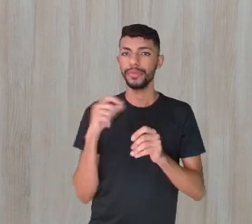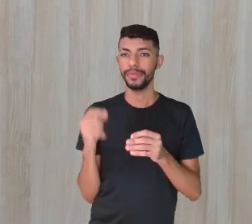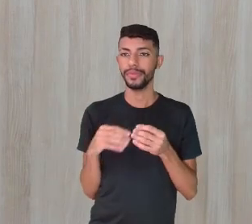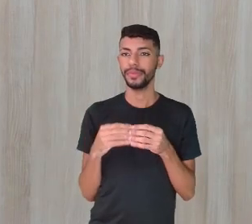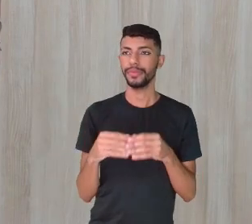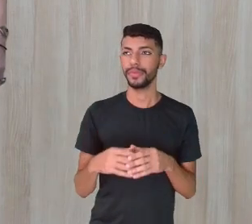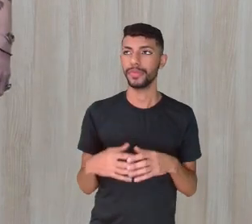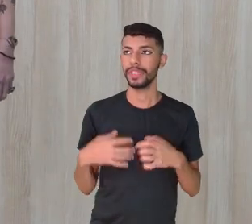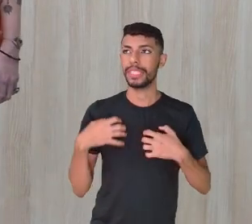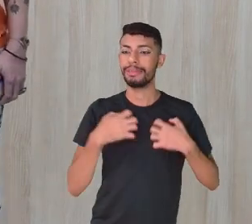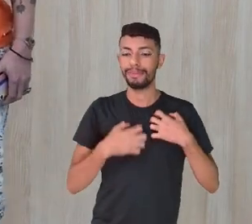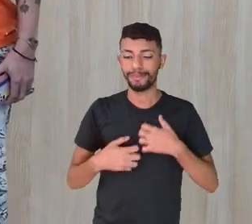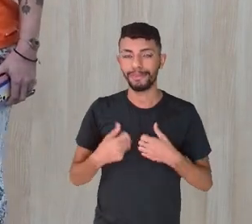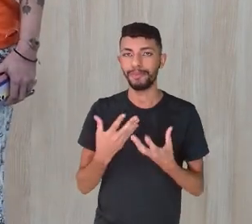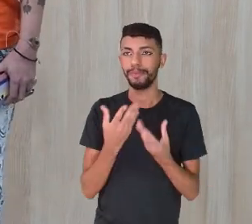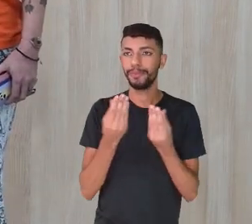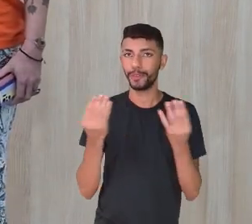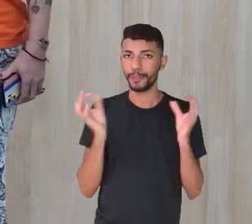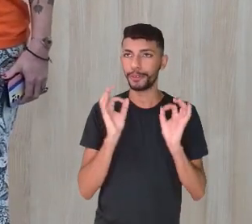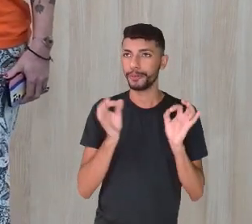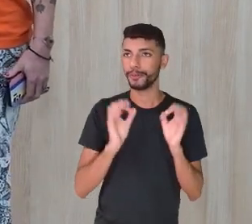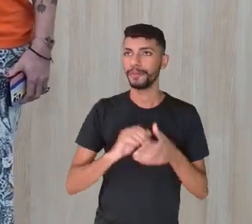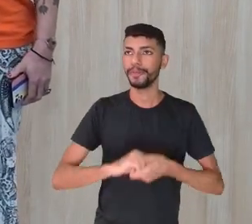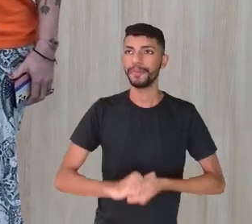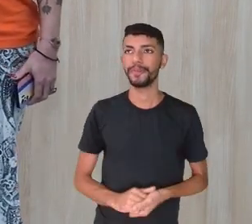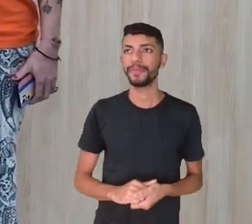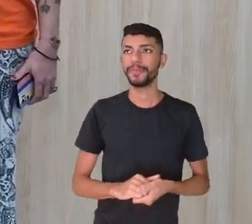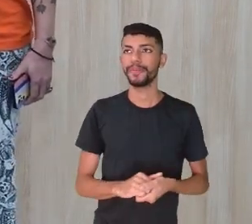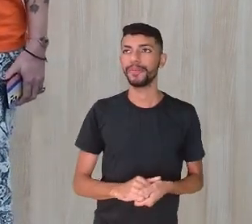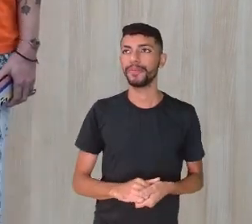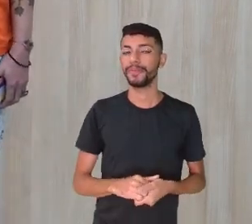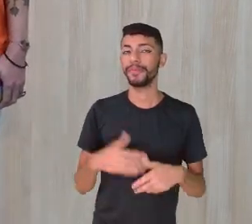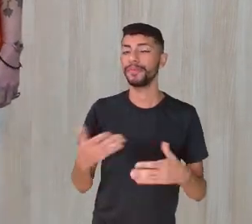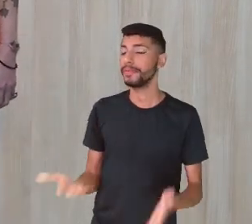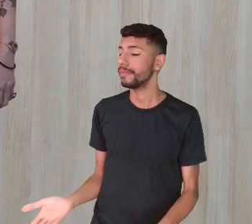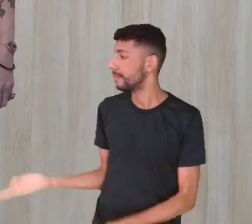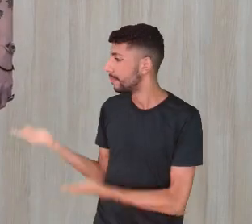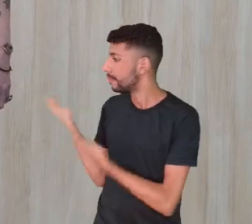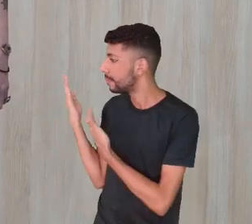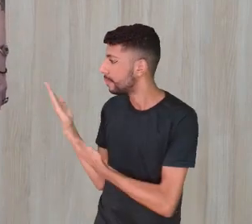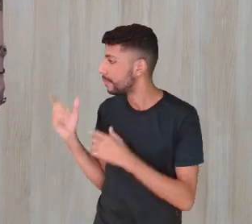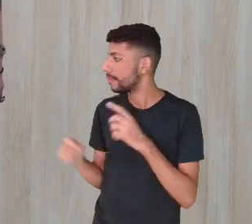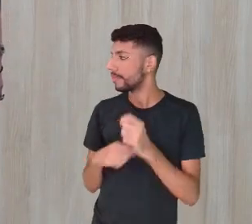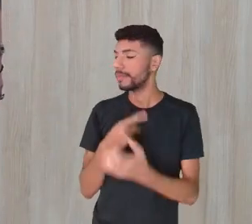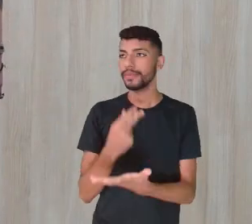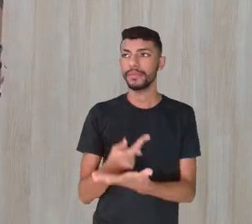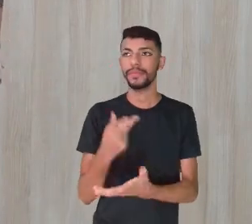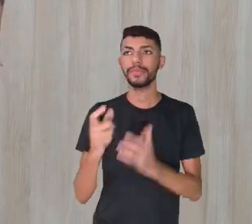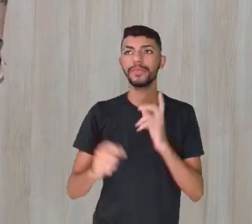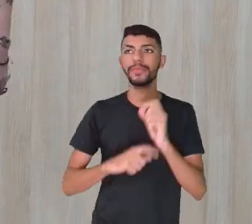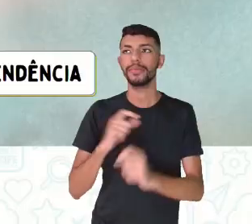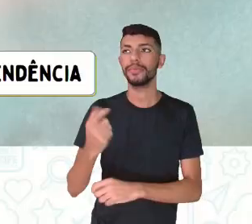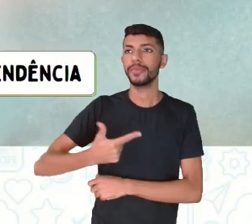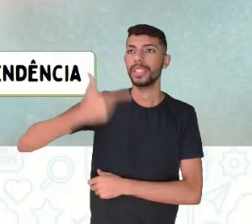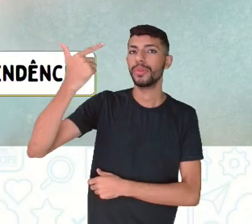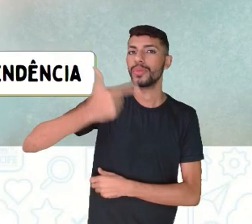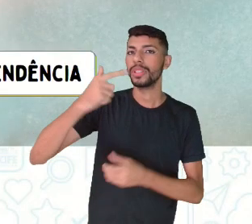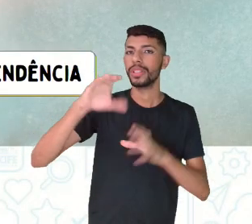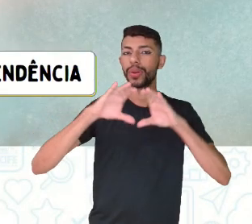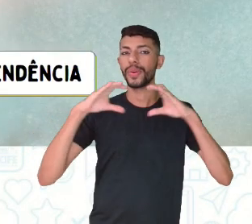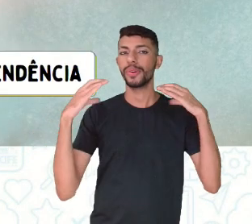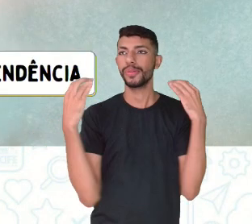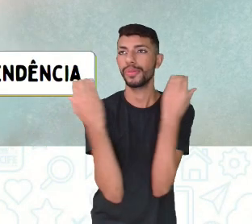grande entre colonos e a coroa inglesa. E aí, olha, ocorre o